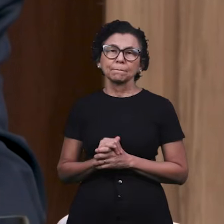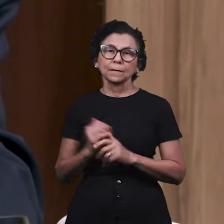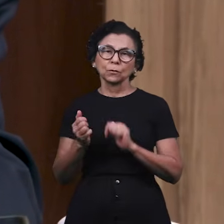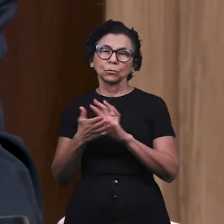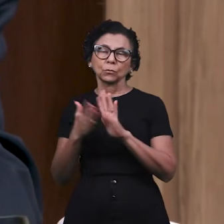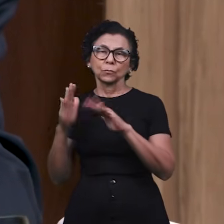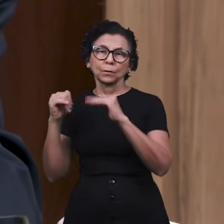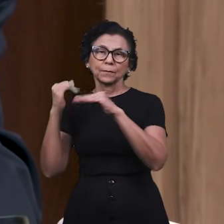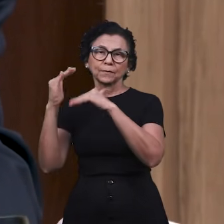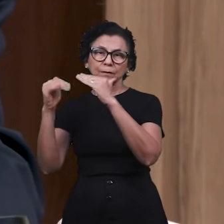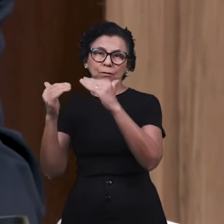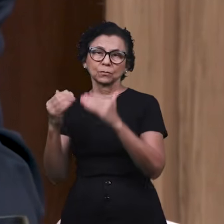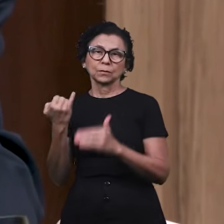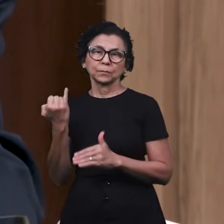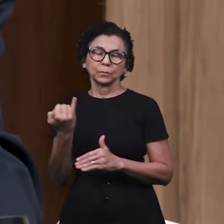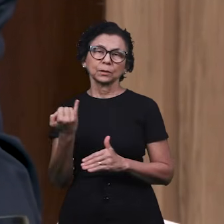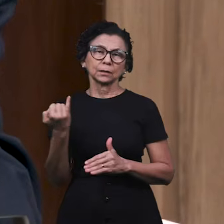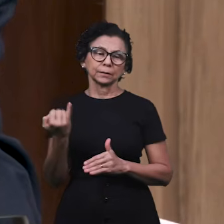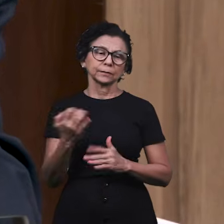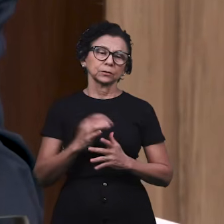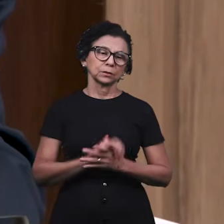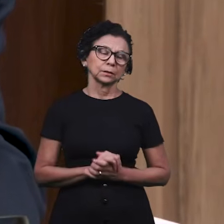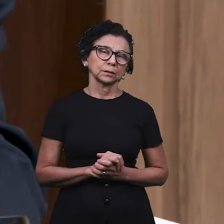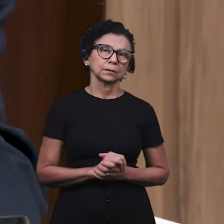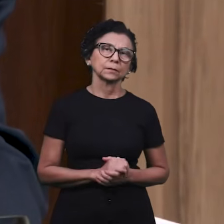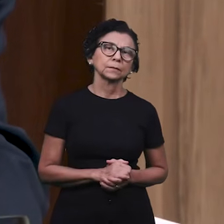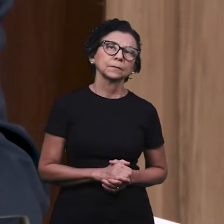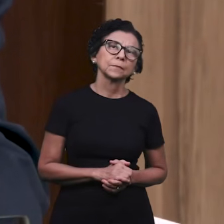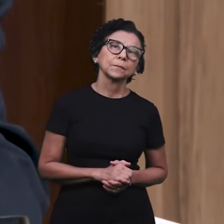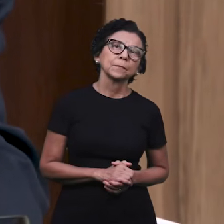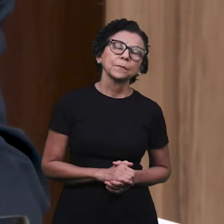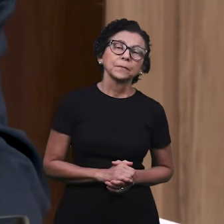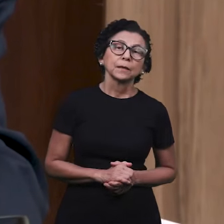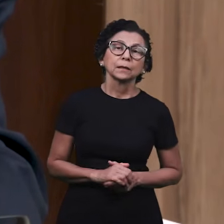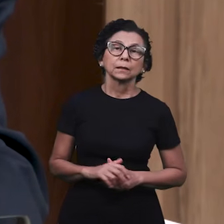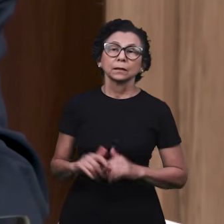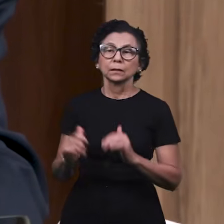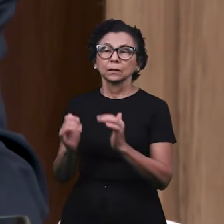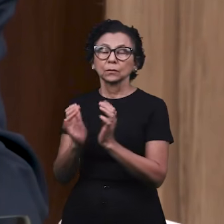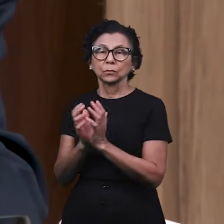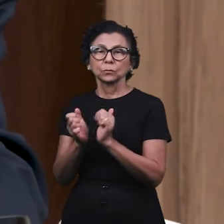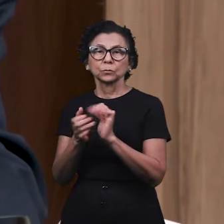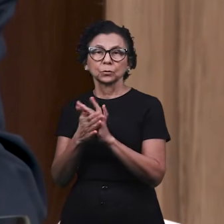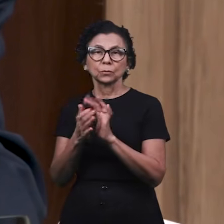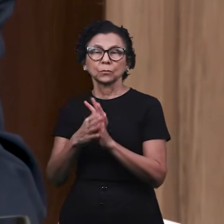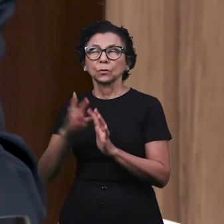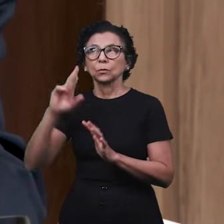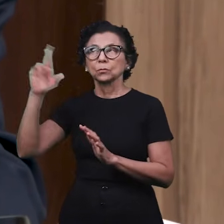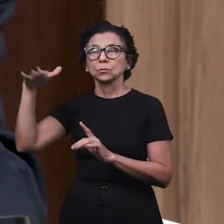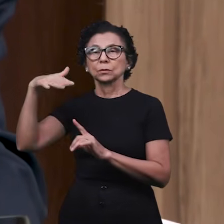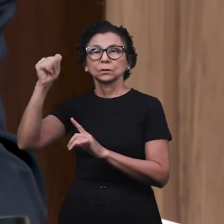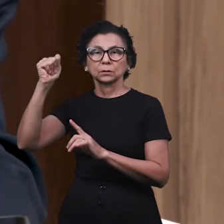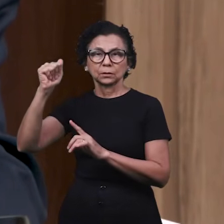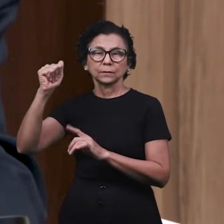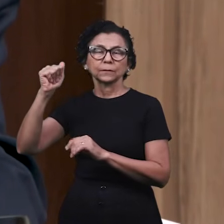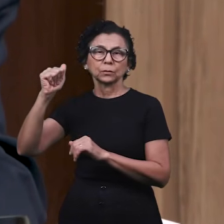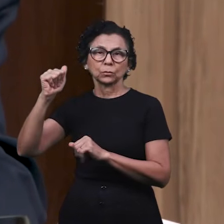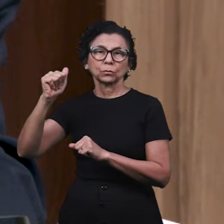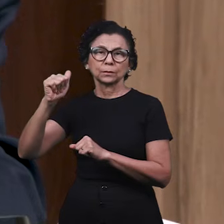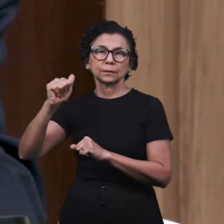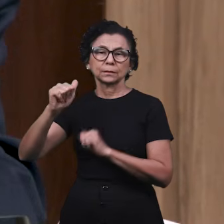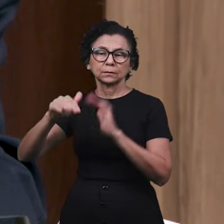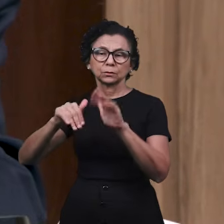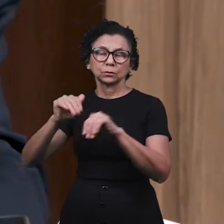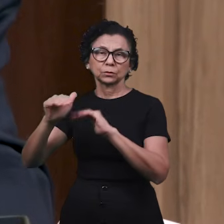experiência na obra do Senhor com relação a grupo de louvor, nós sabemos que os grupos de louvor foram levantados pelo Senhor